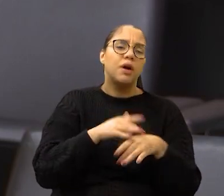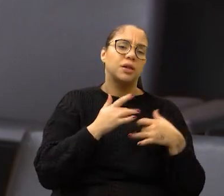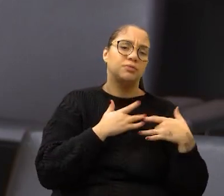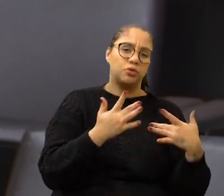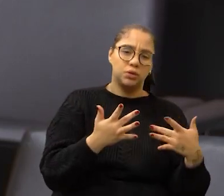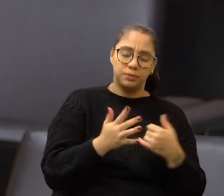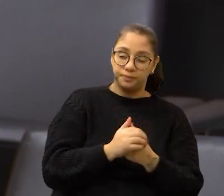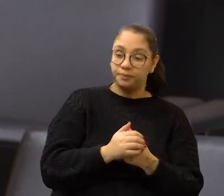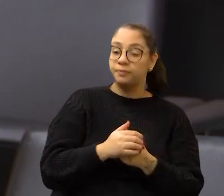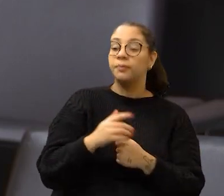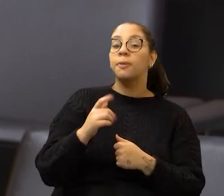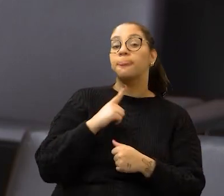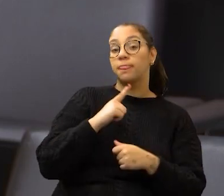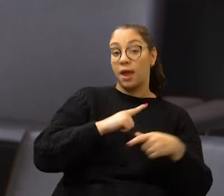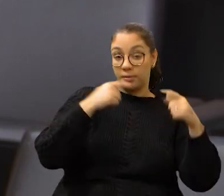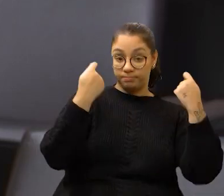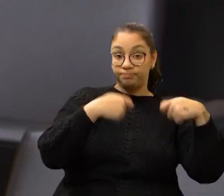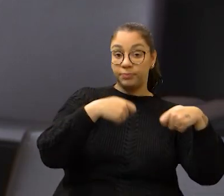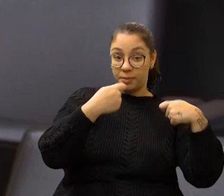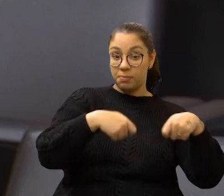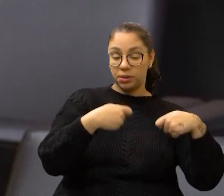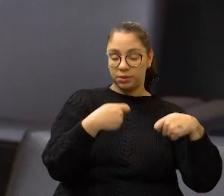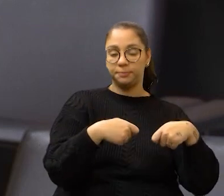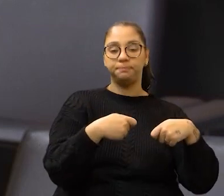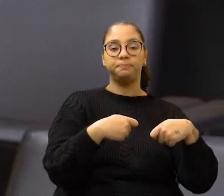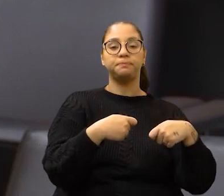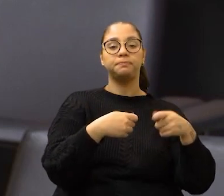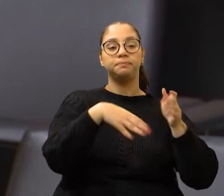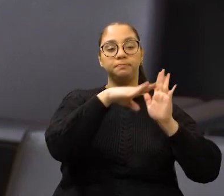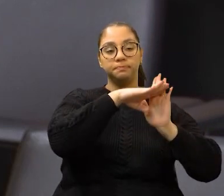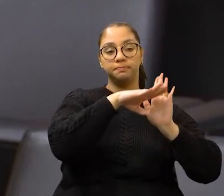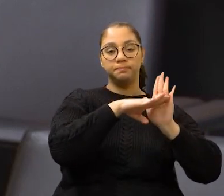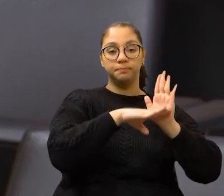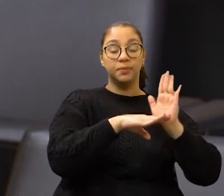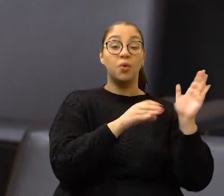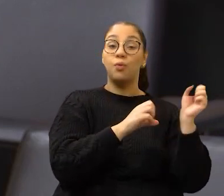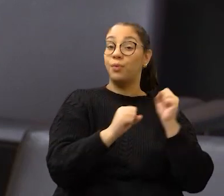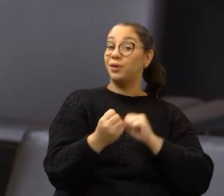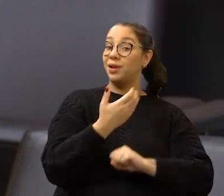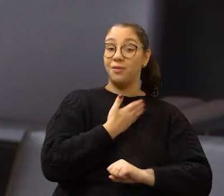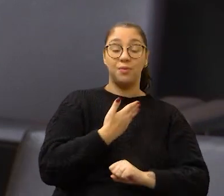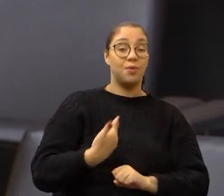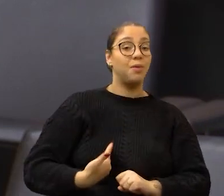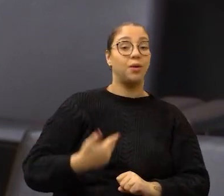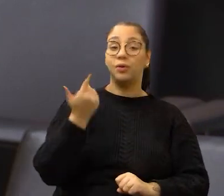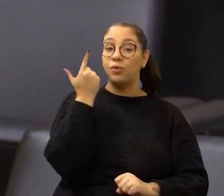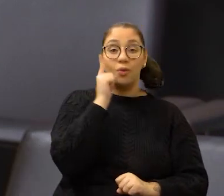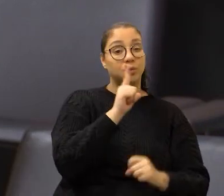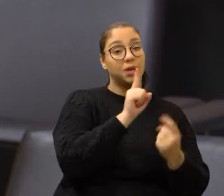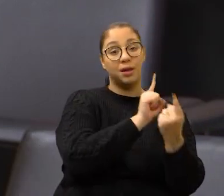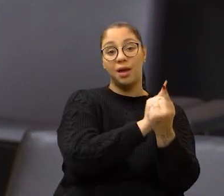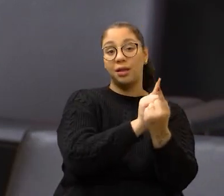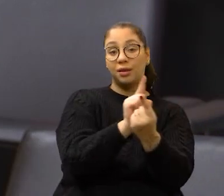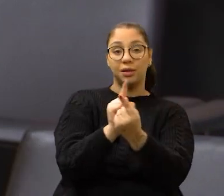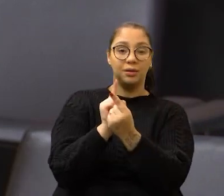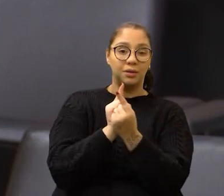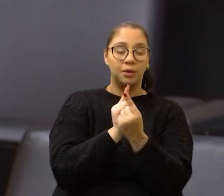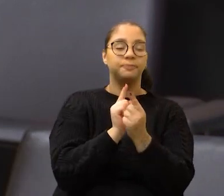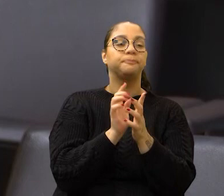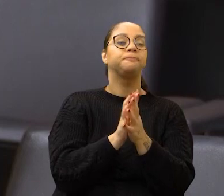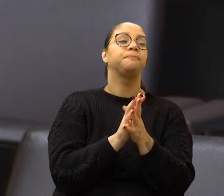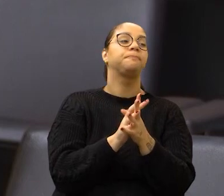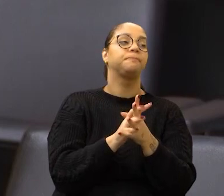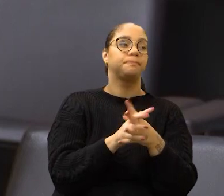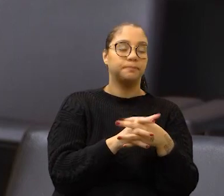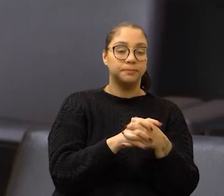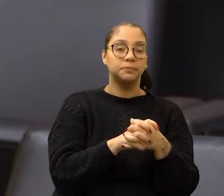hoje? Normalmente as demandas chegam, o poder público não tem a condição de atender como deveria,